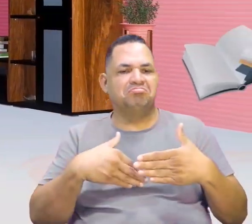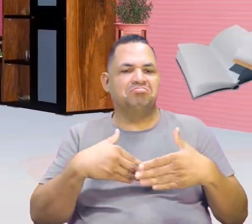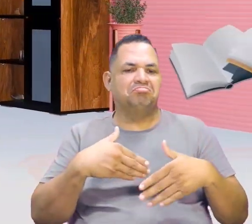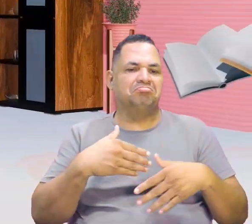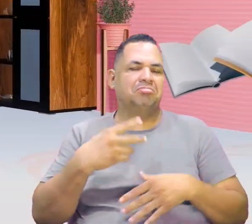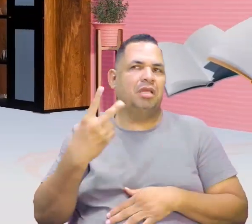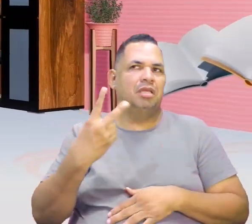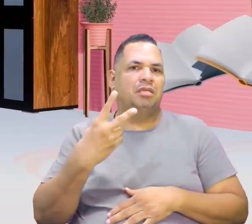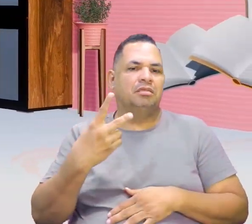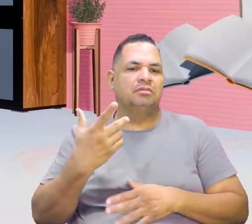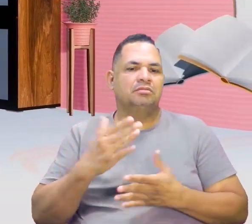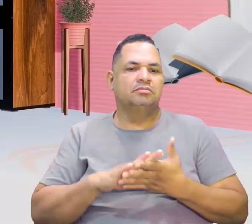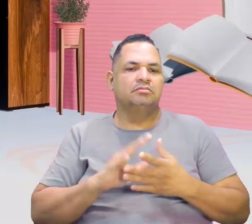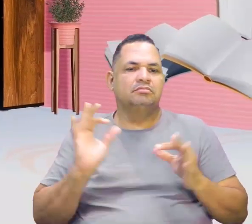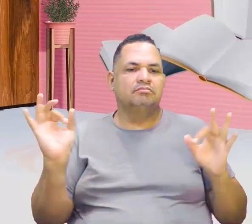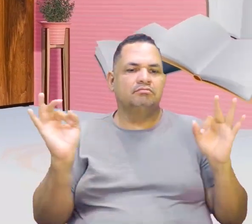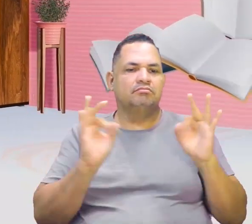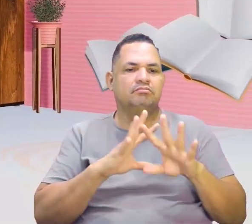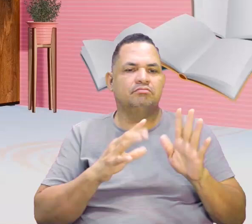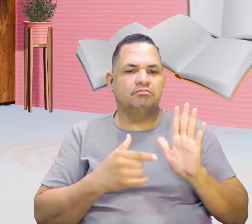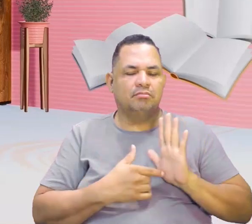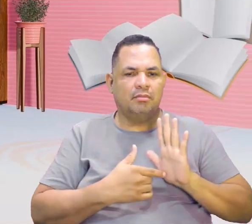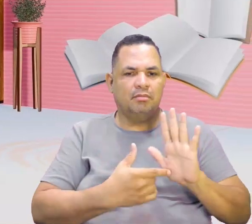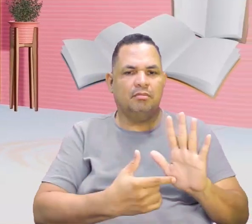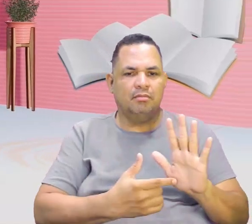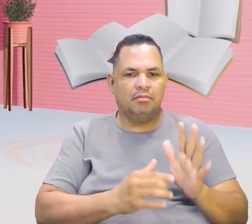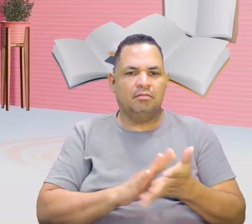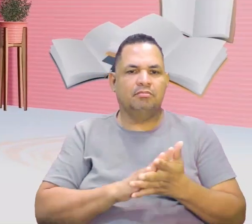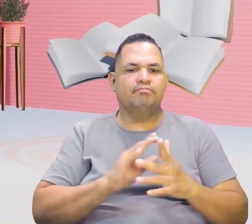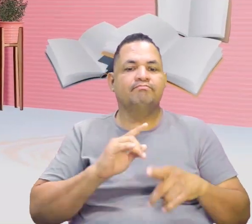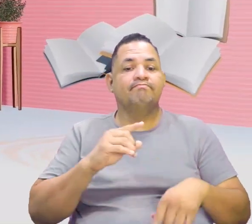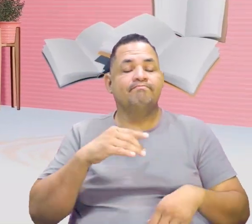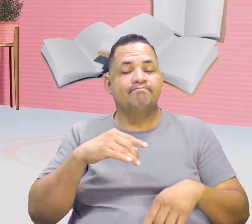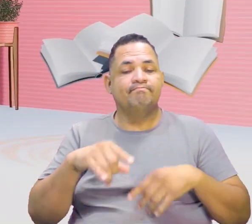a segunda, mas pronto, tá aqui. Mais um reforço para você.